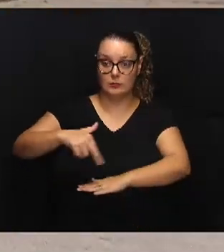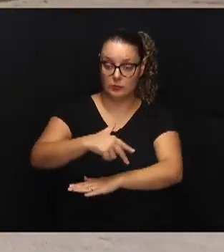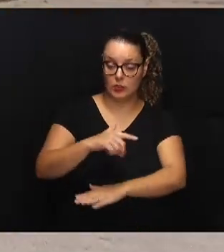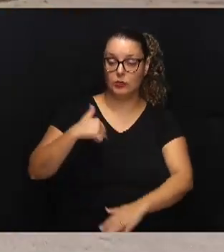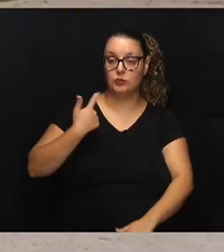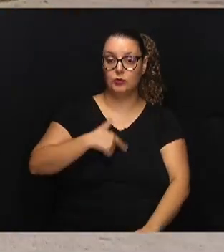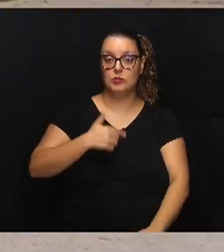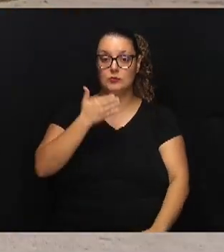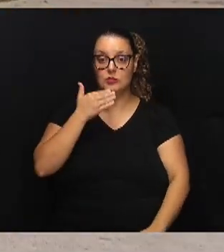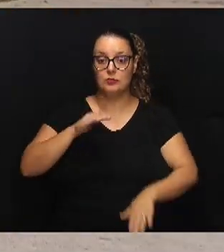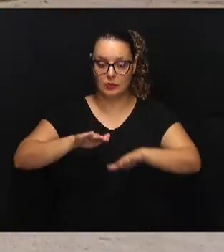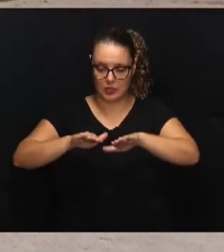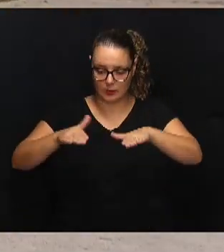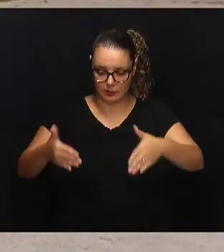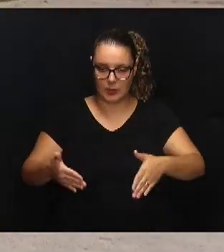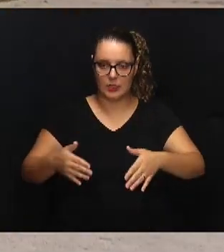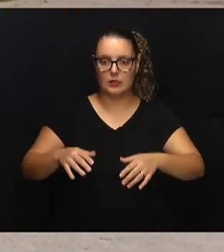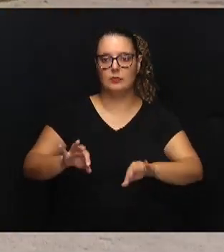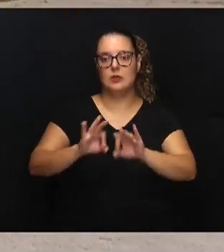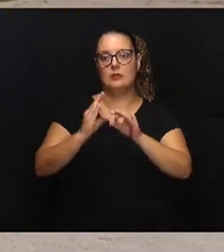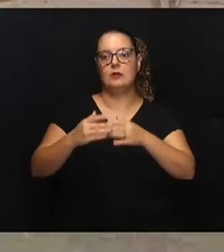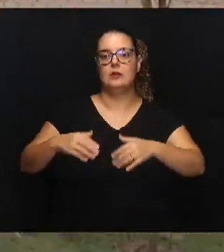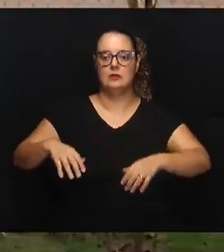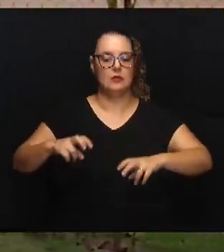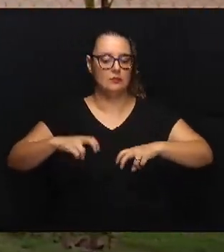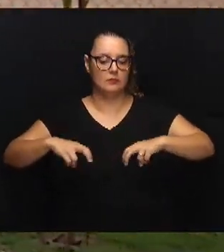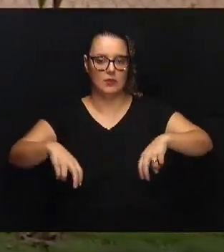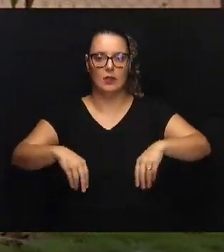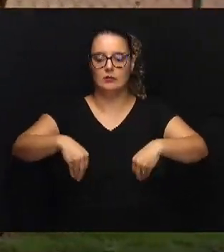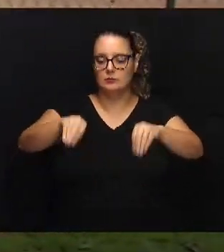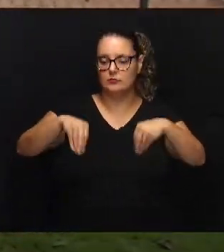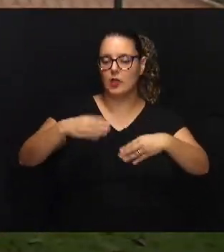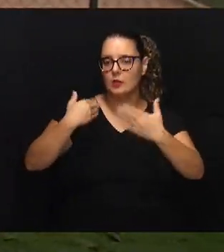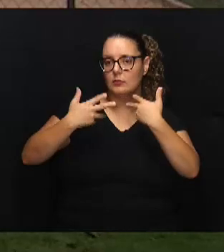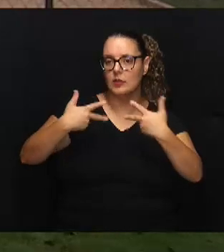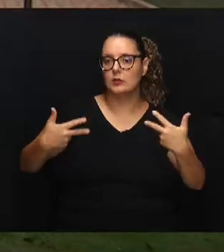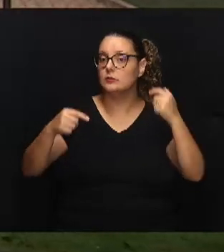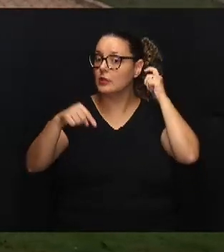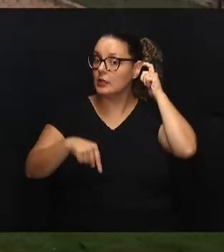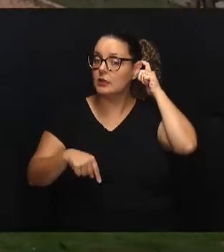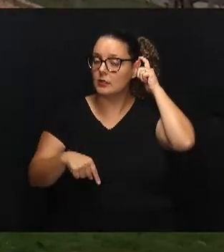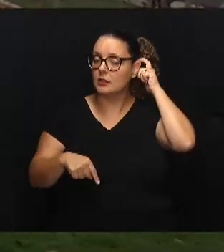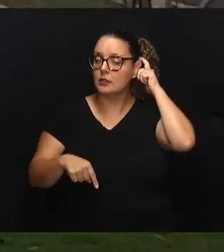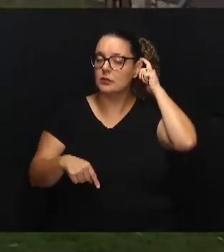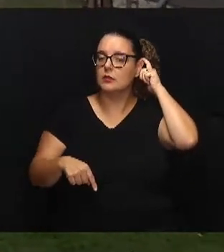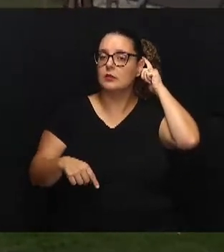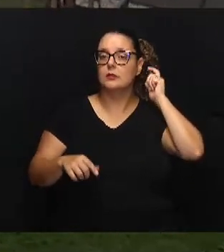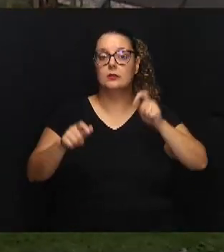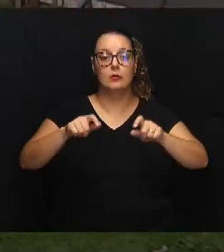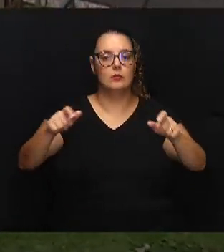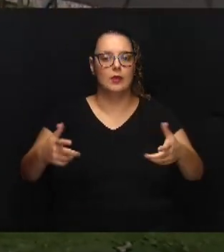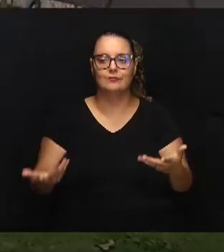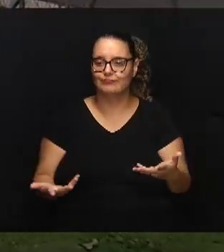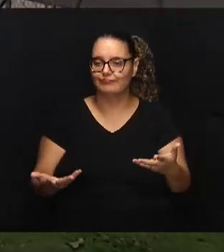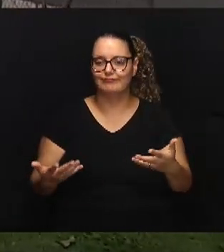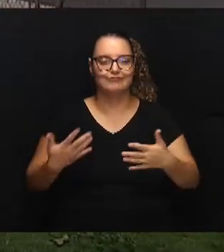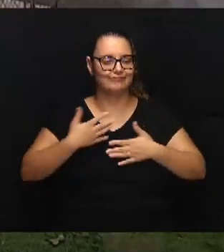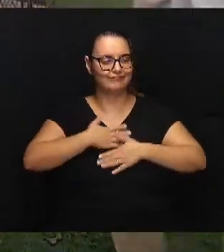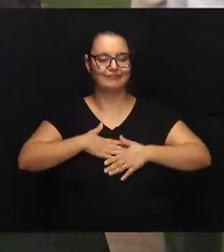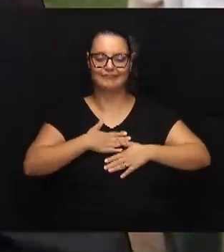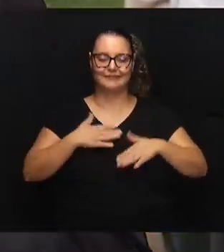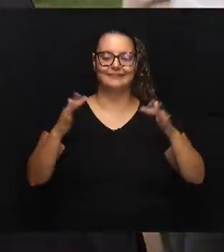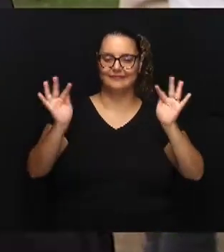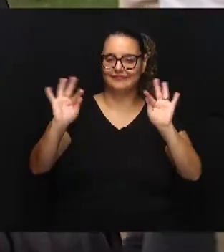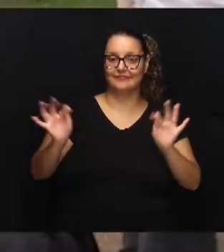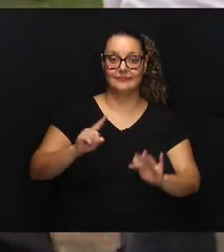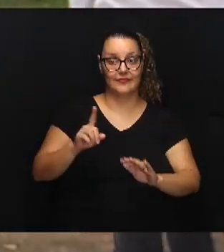colocamos mesas aqui para as famílias virem fazer um piquenique, fazer a sua alimentação aqui. Então a galera tá toda feliz aqui, não